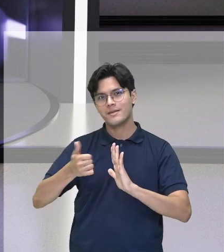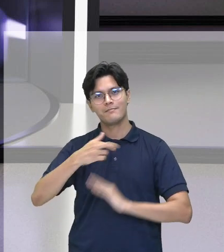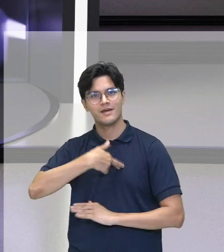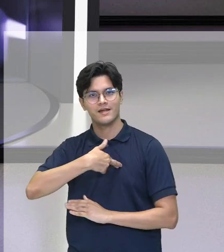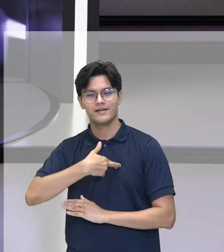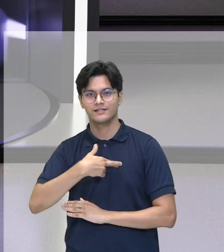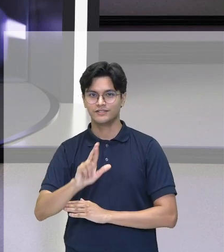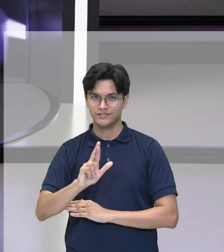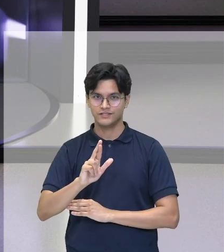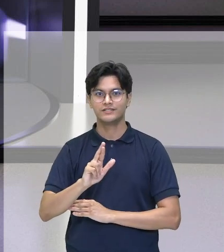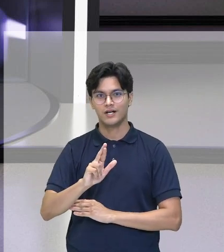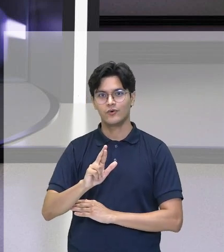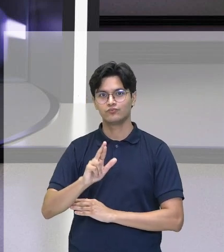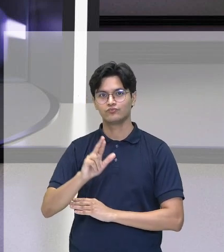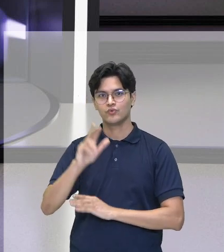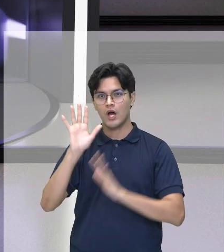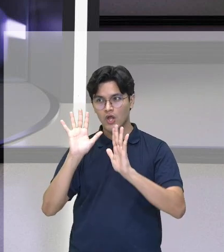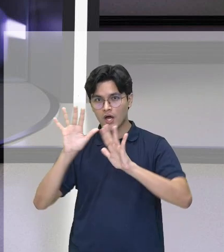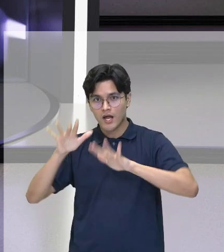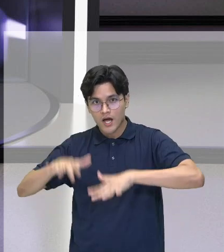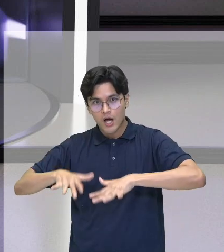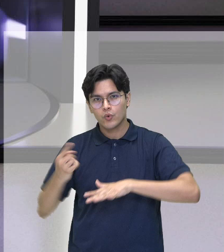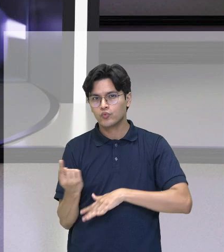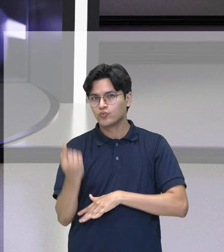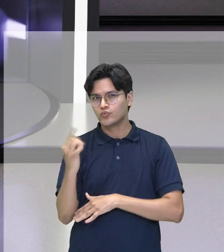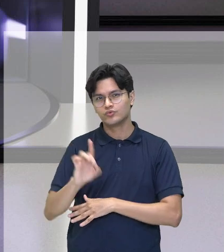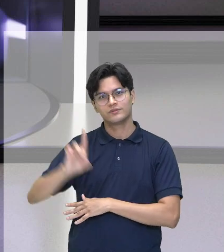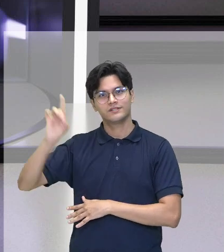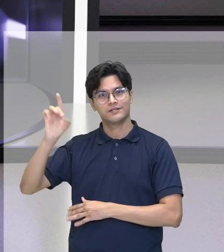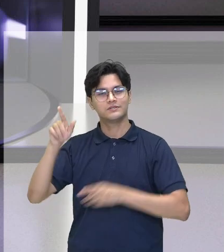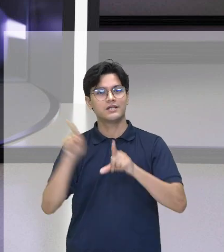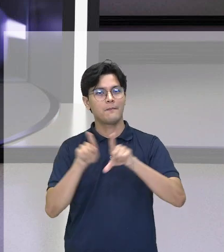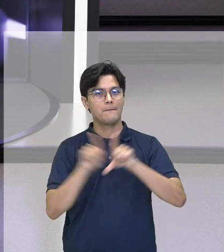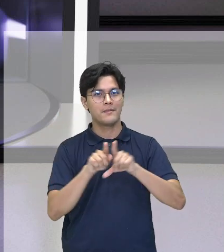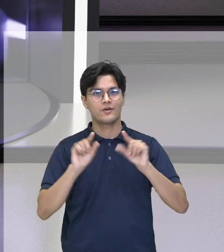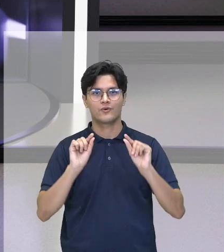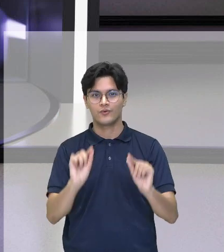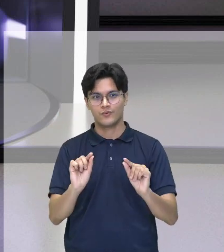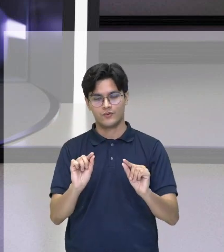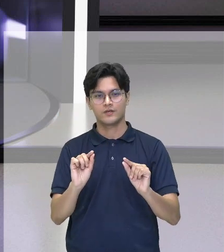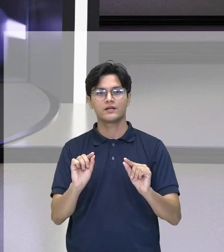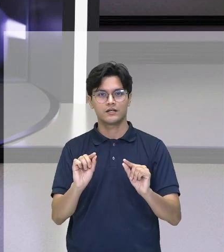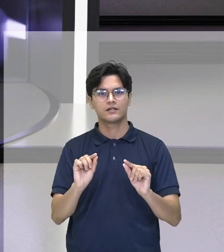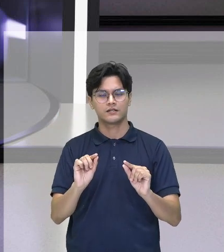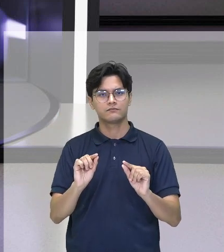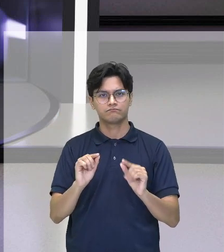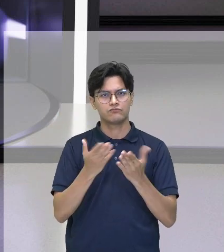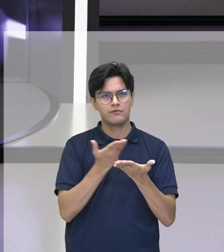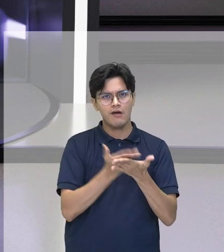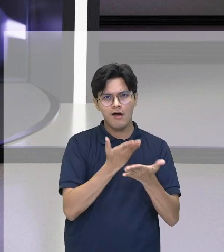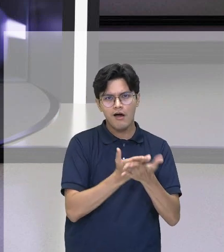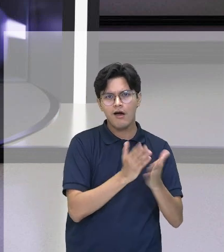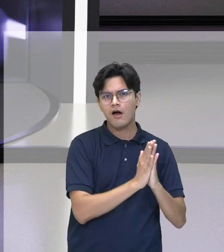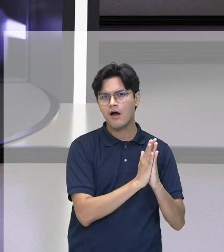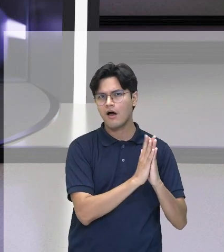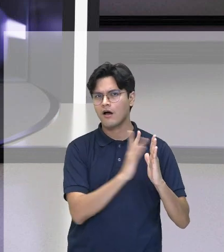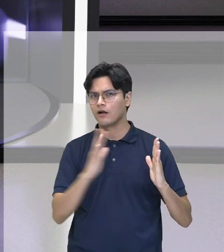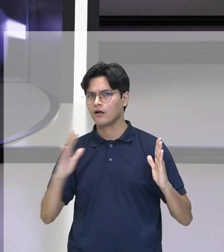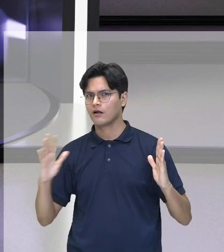história. E aí, além disso, nós vamos ver que ao longo de nossas aulas, de todos